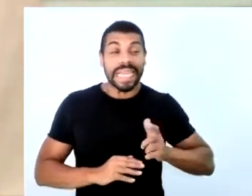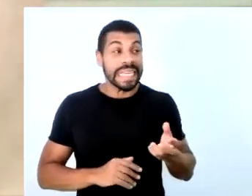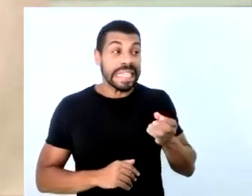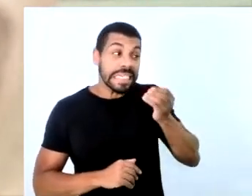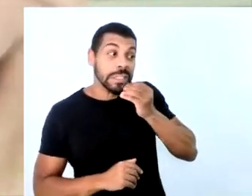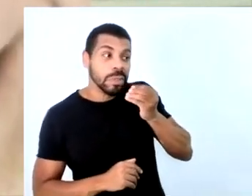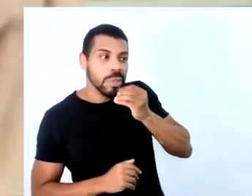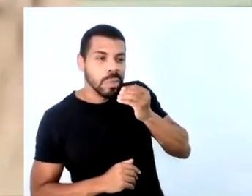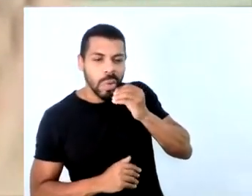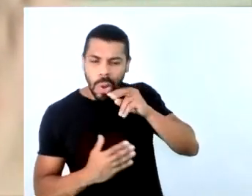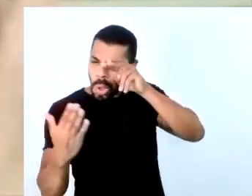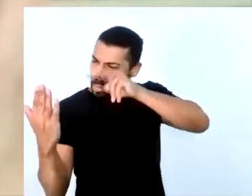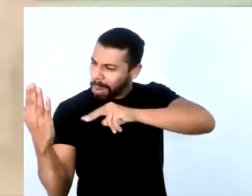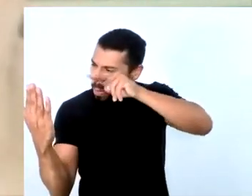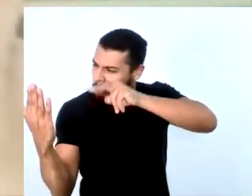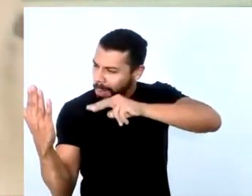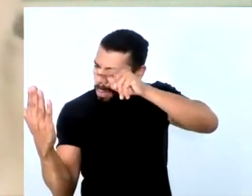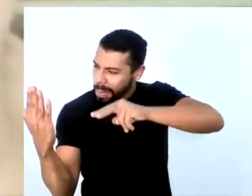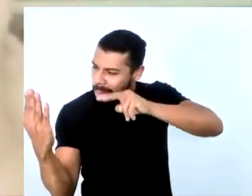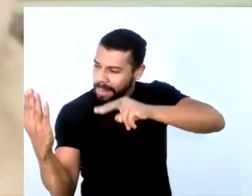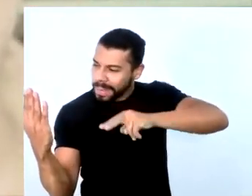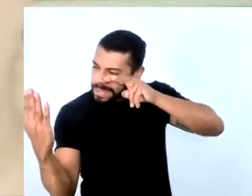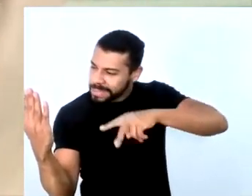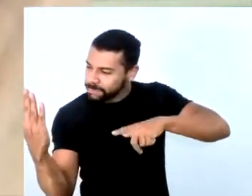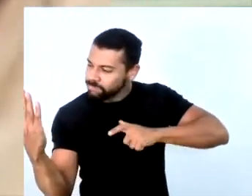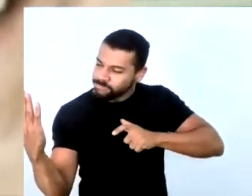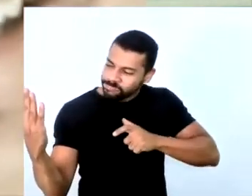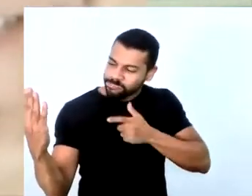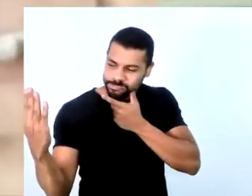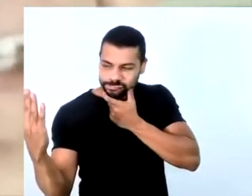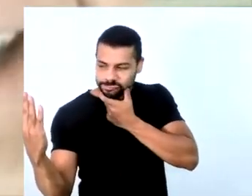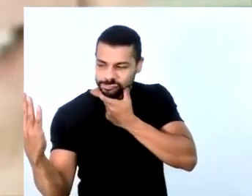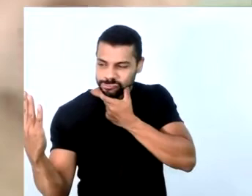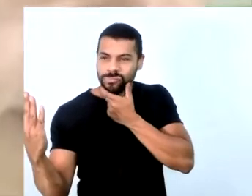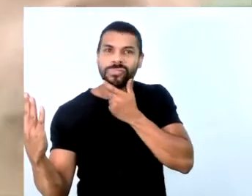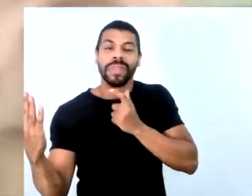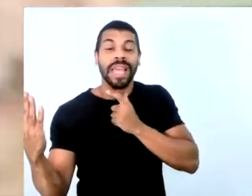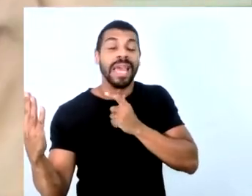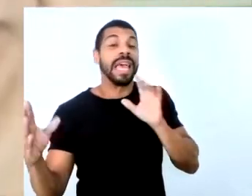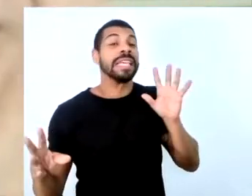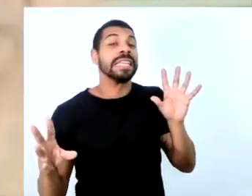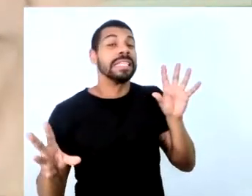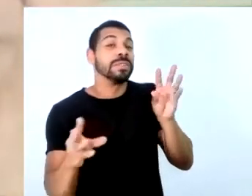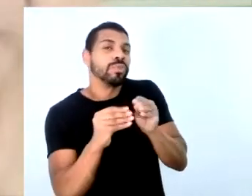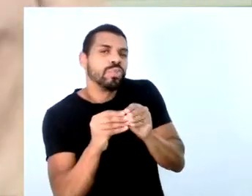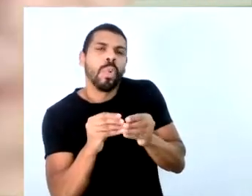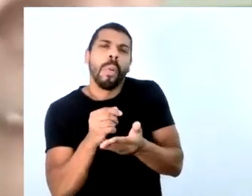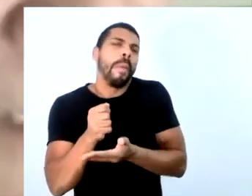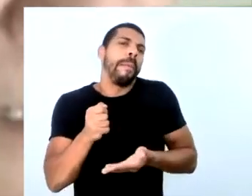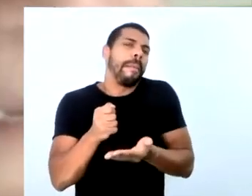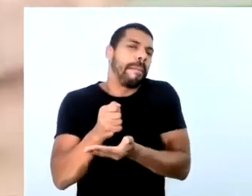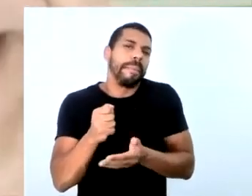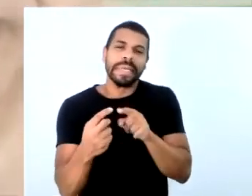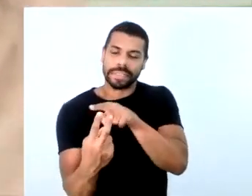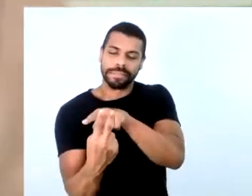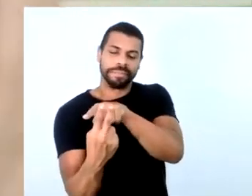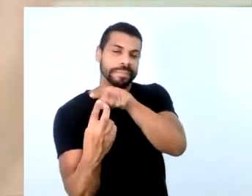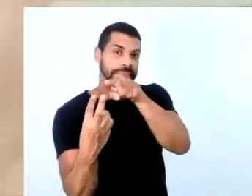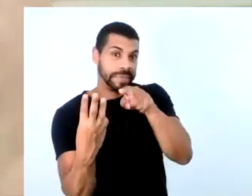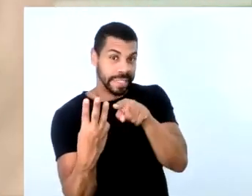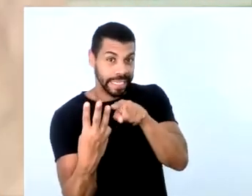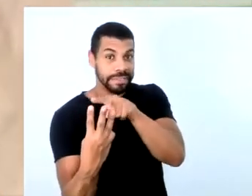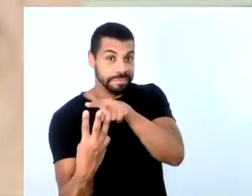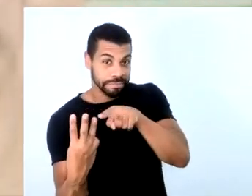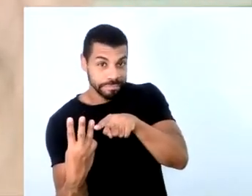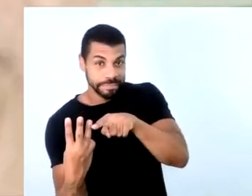tenho várias. É, não tive a oportunidade de fazer na época em que a gente se encontrou nós na fita, mas